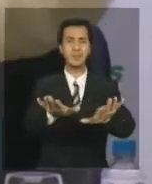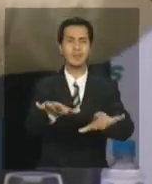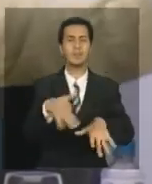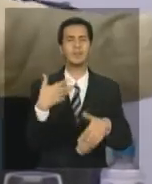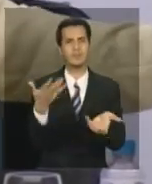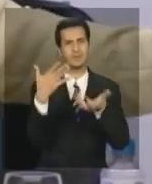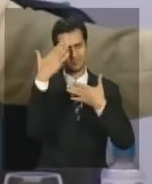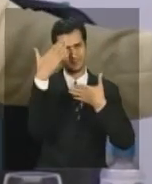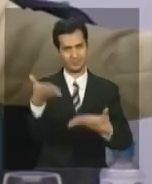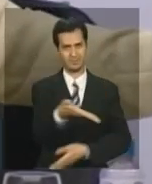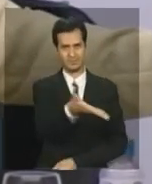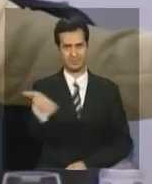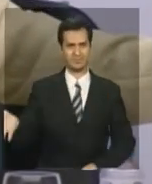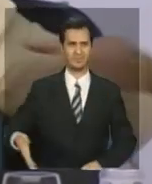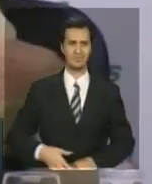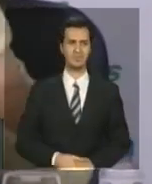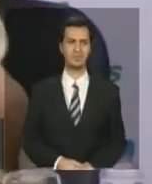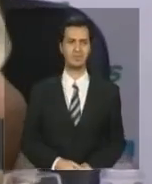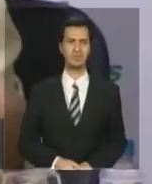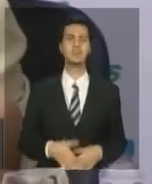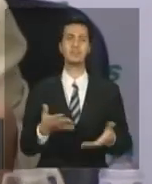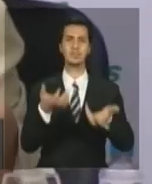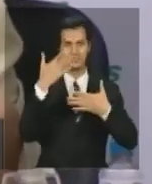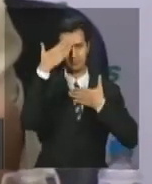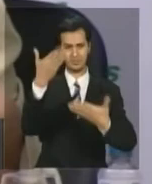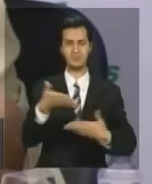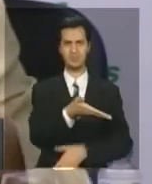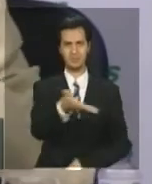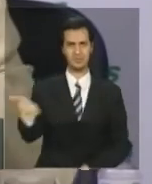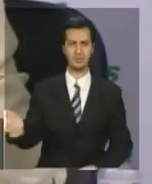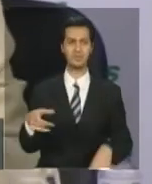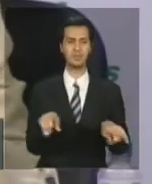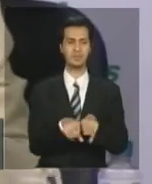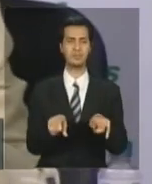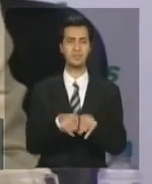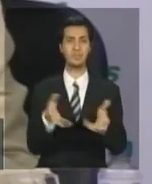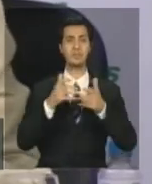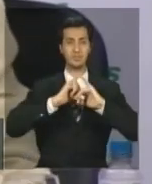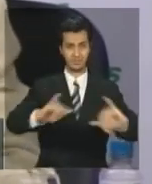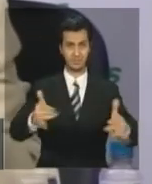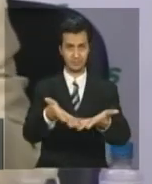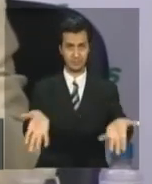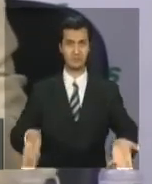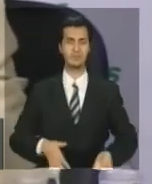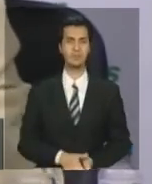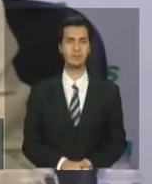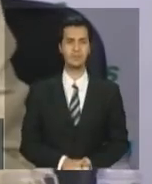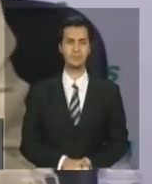quero agradecer a vocês. Eu quero agradecer a vocês e quero passar uma mensagem.